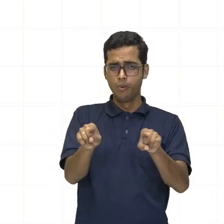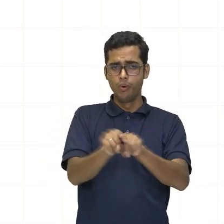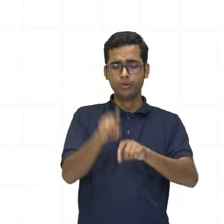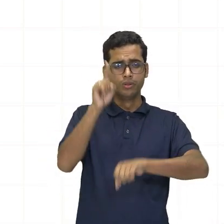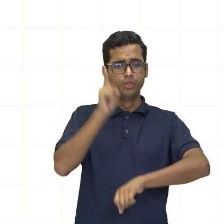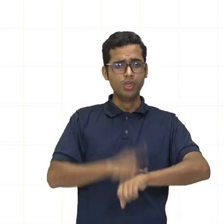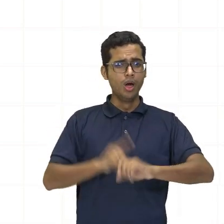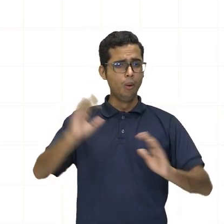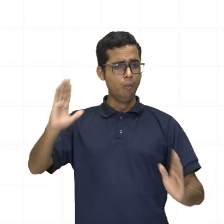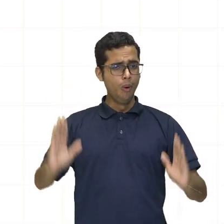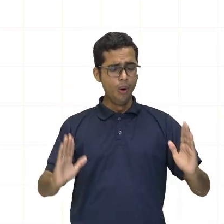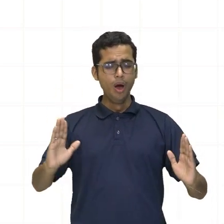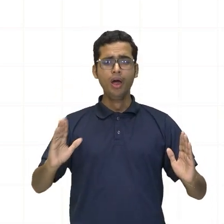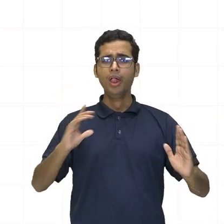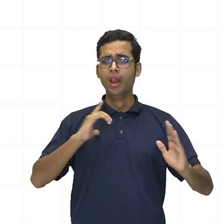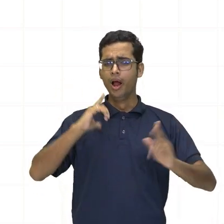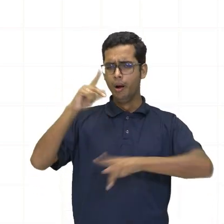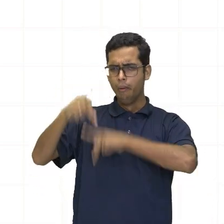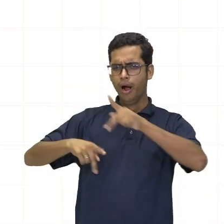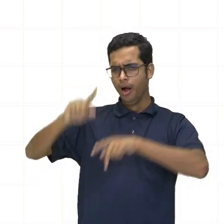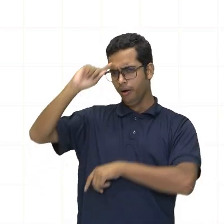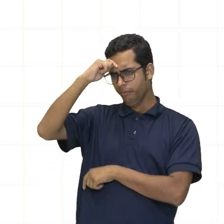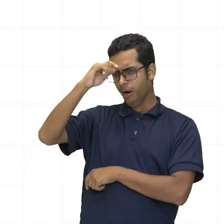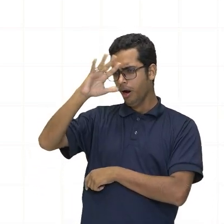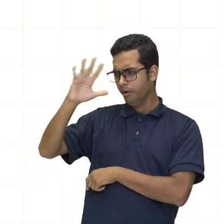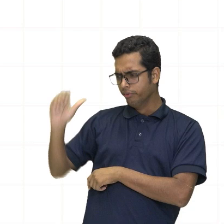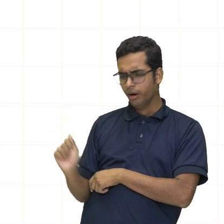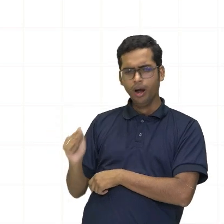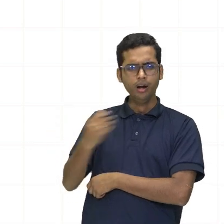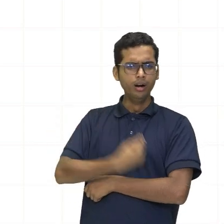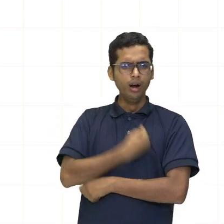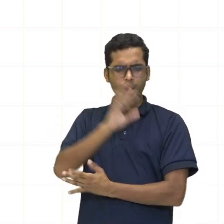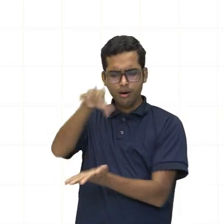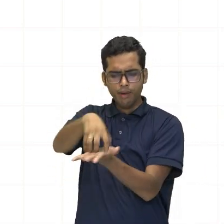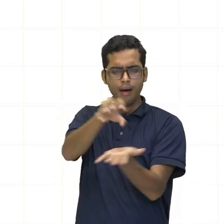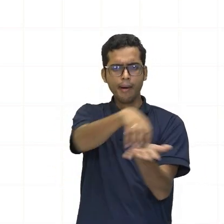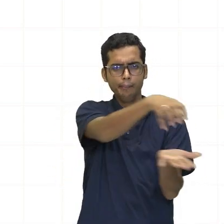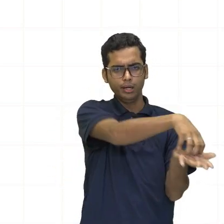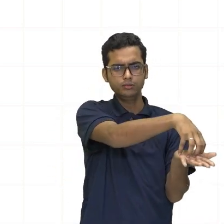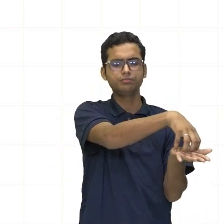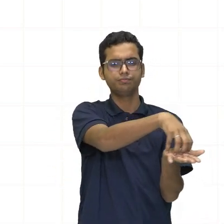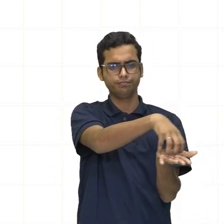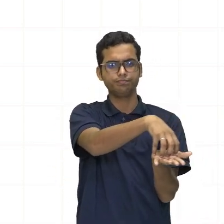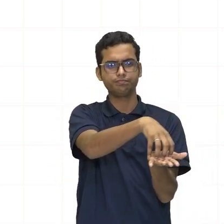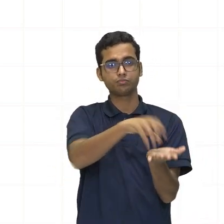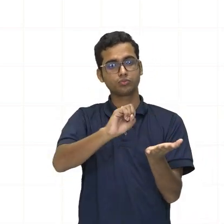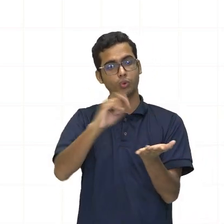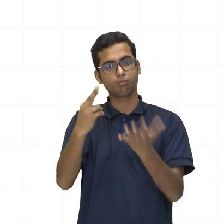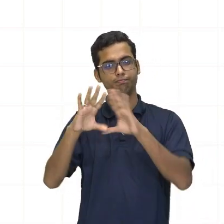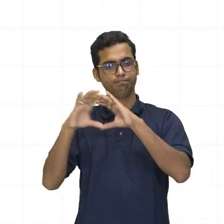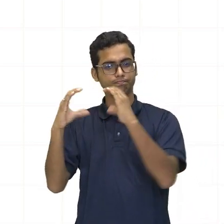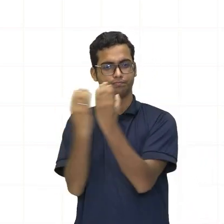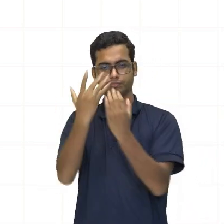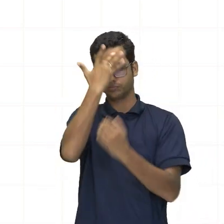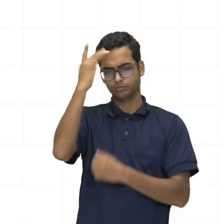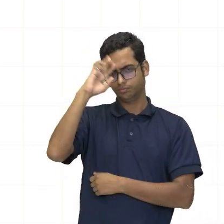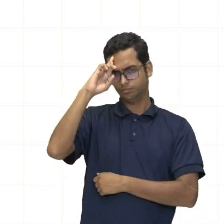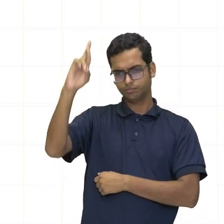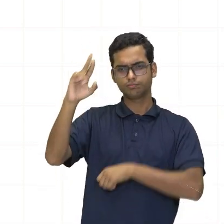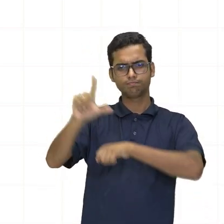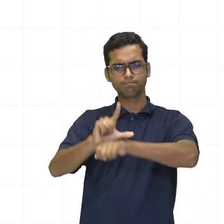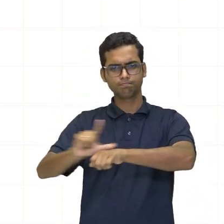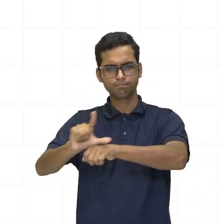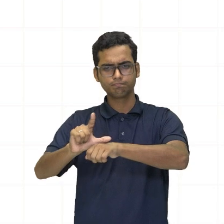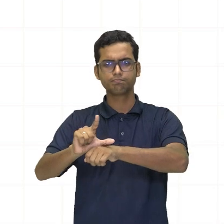momento, grande parte dos povos africanos viviam em clãs ou tribos, chefiados por uma pessoa, por